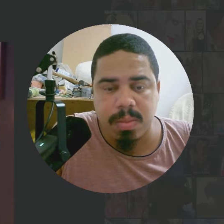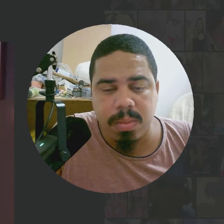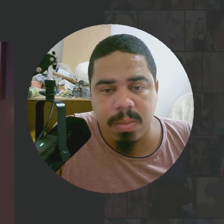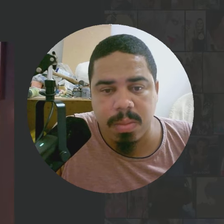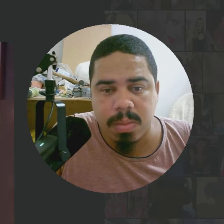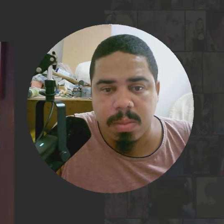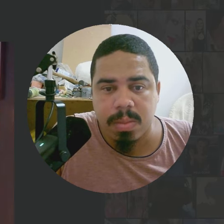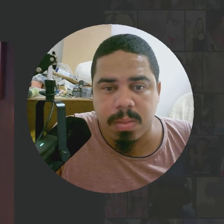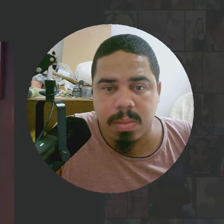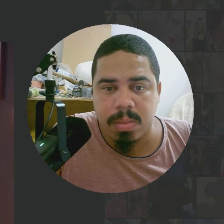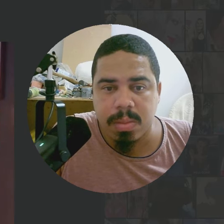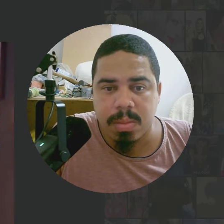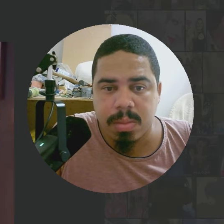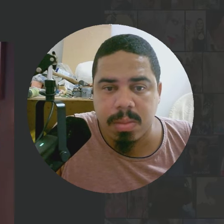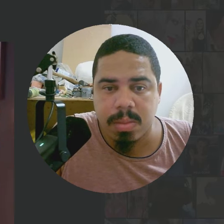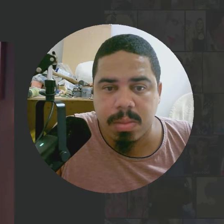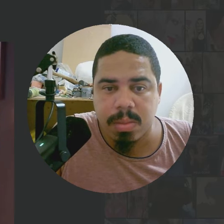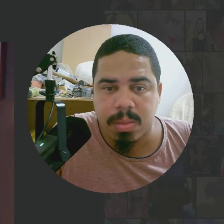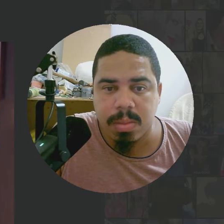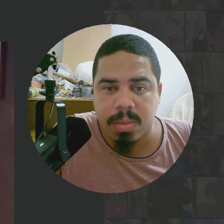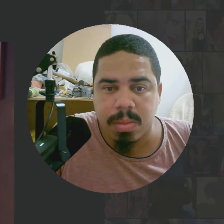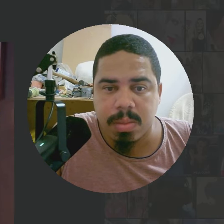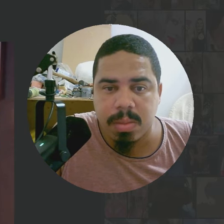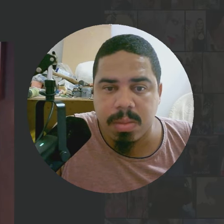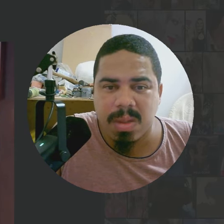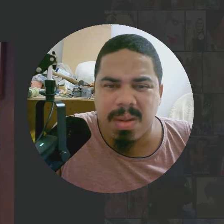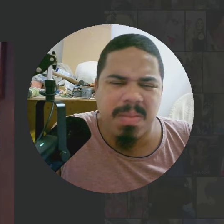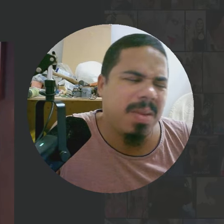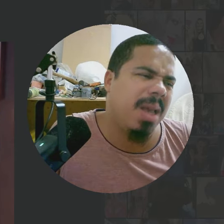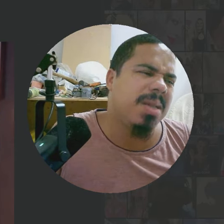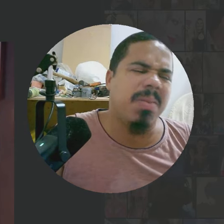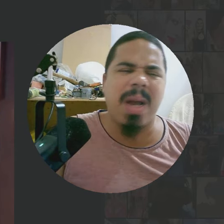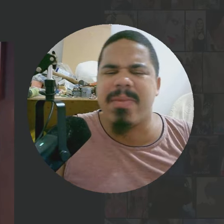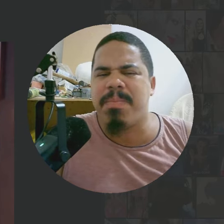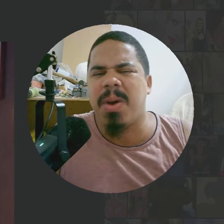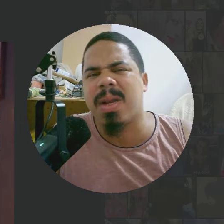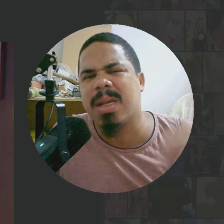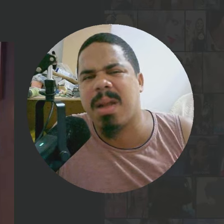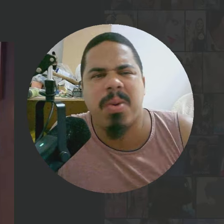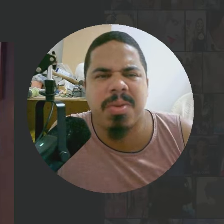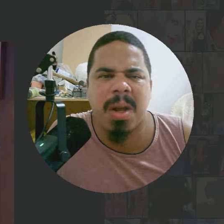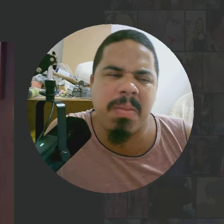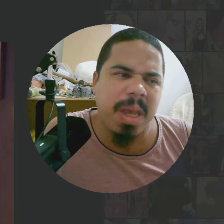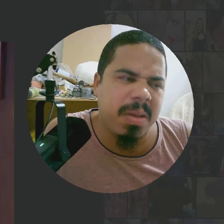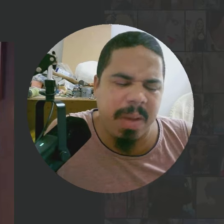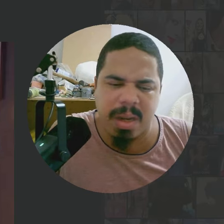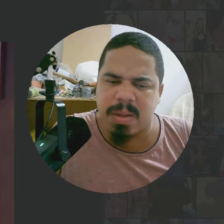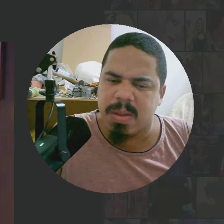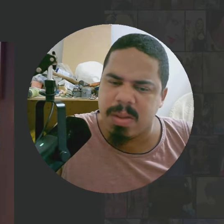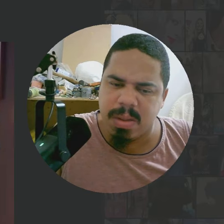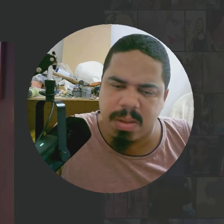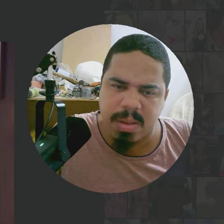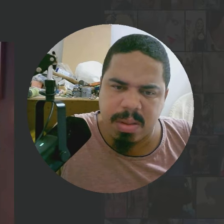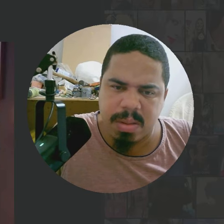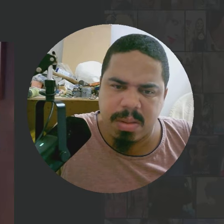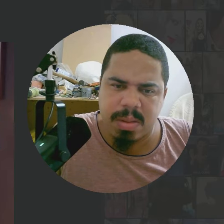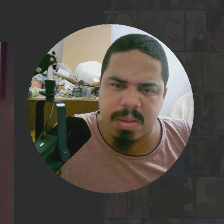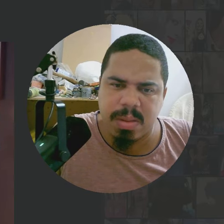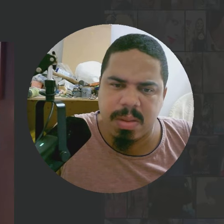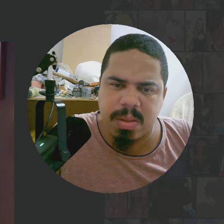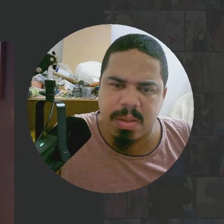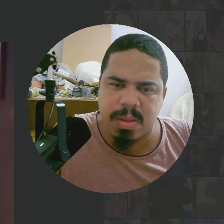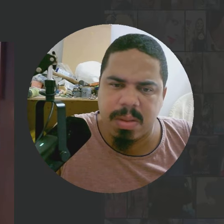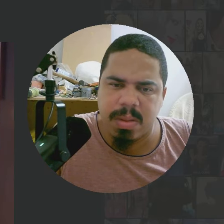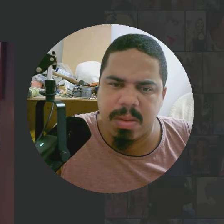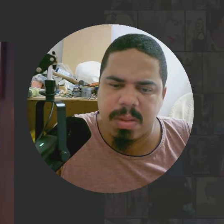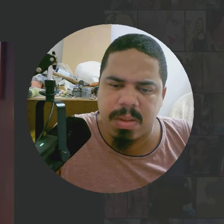Ou uma hora pelo resto da semana. A pessoa vai lá, trabalha uma hora, recebe o salário dela. É isso, o cara vai piorando a porra do argumento. E tá, nossa, o Brasil seria um país